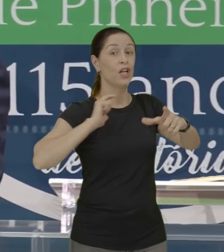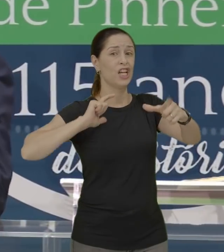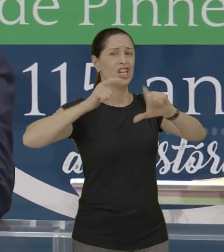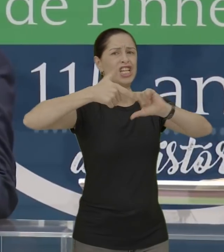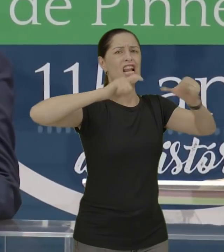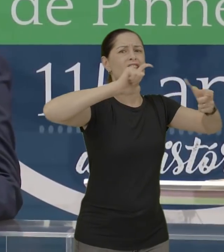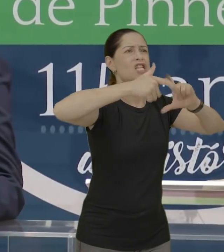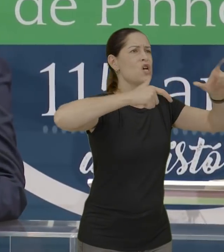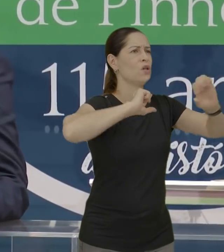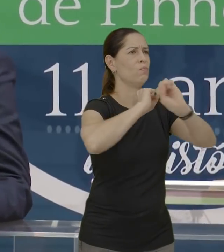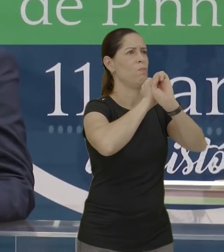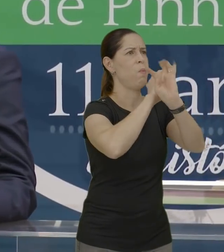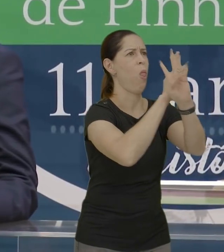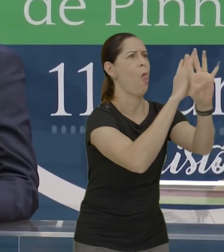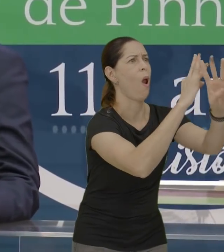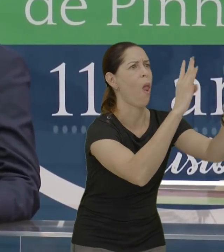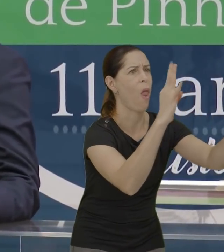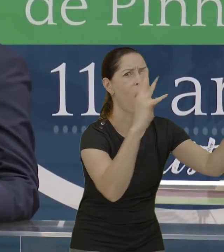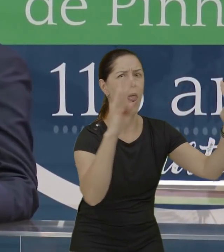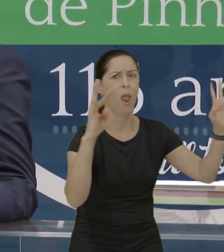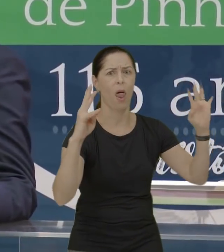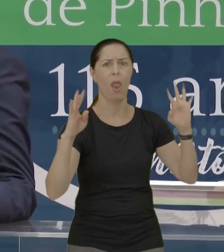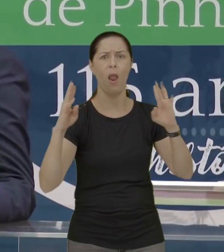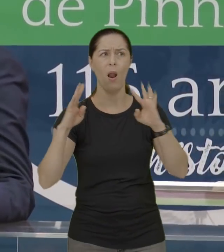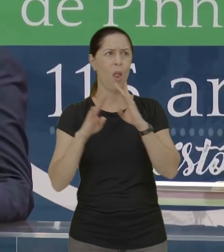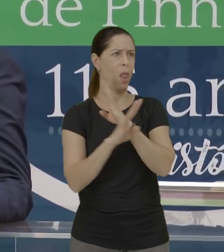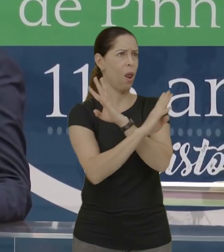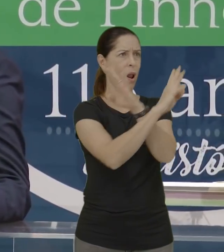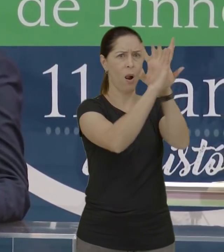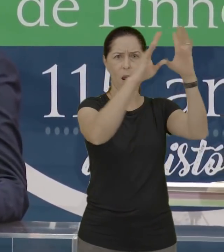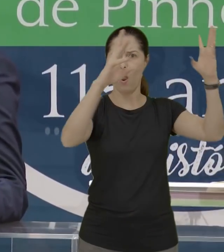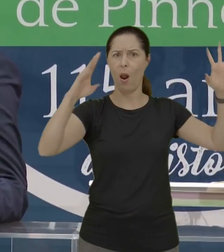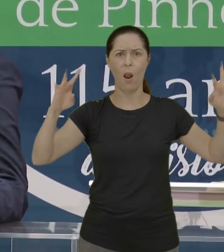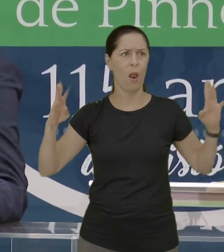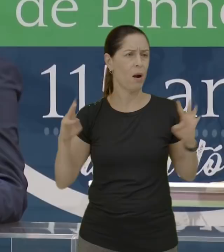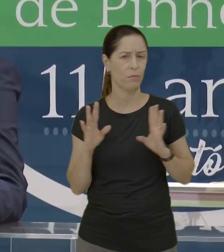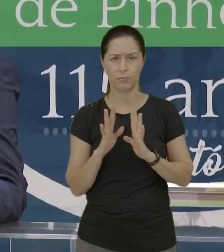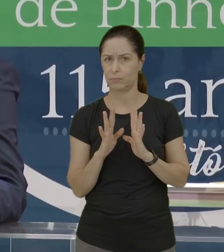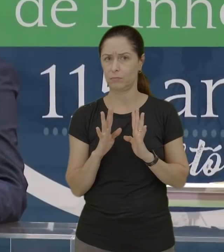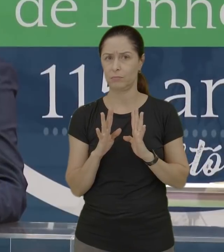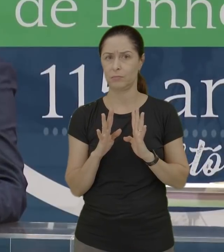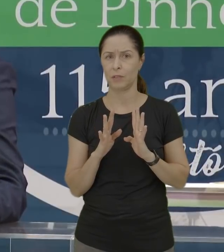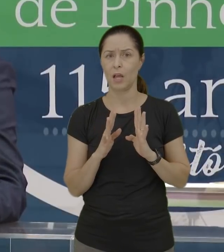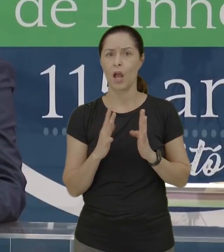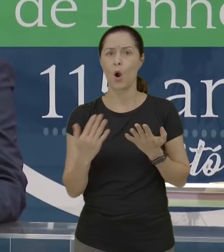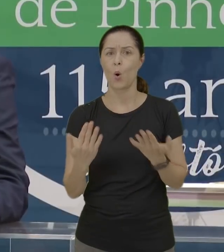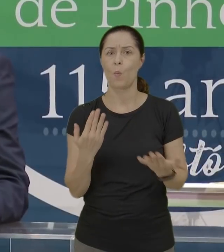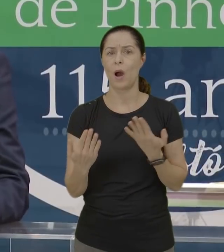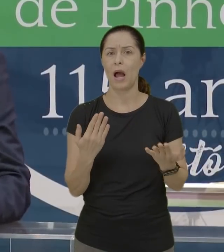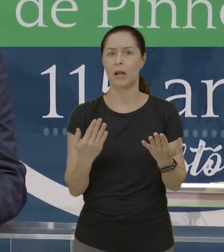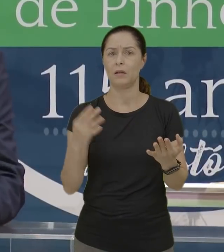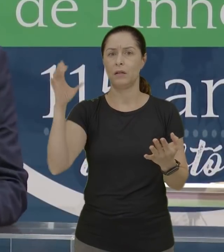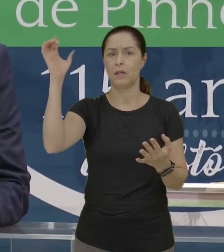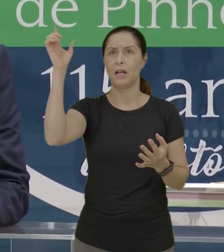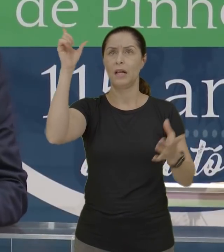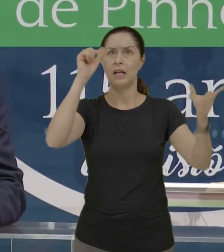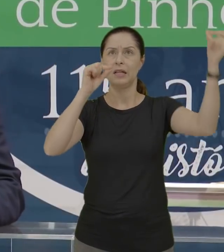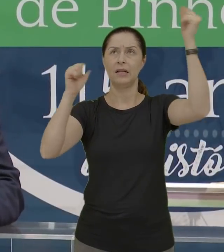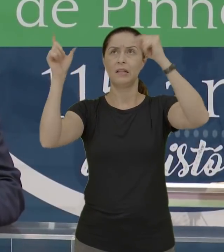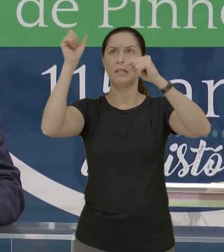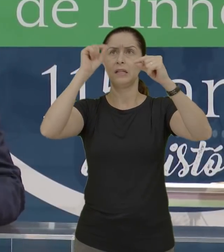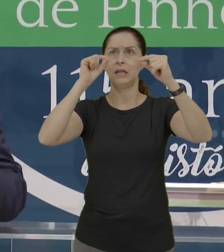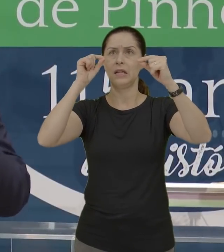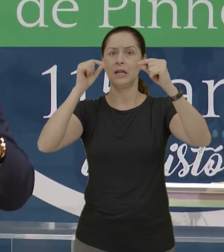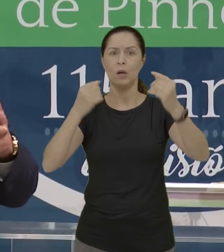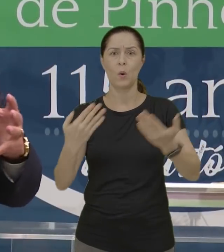Deus prometeu outras vezes que a descendência dele seria como as estrelas do céu, e outra feita diz que a descendência